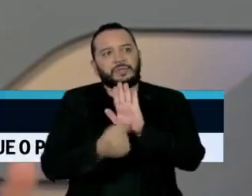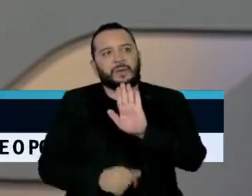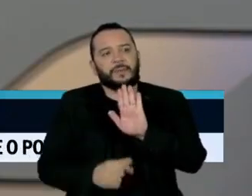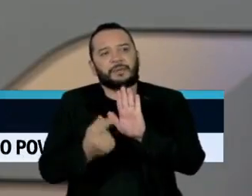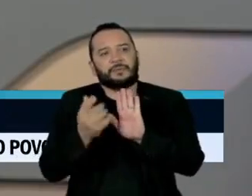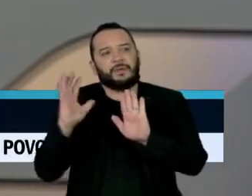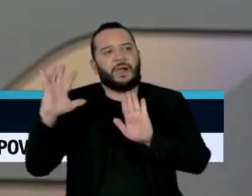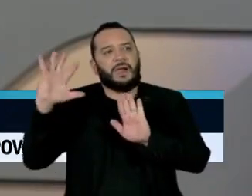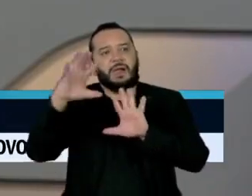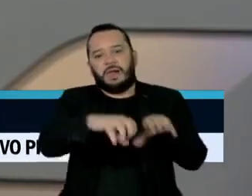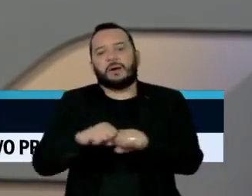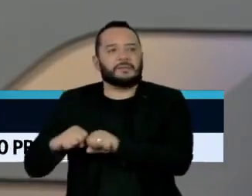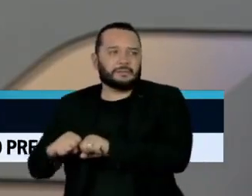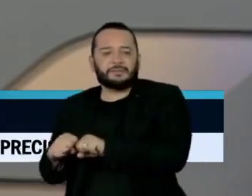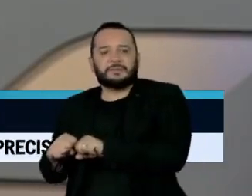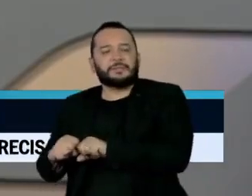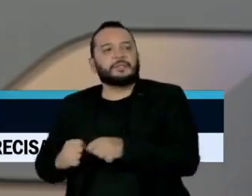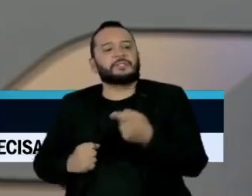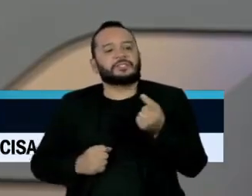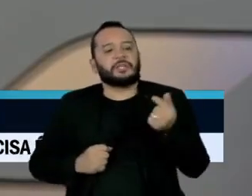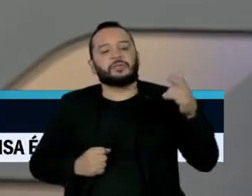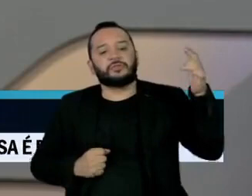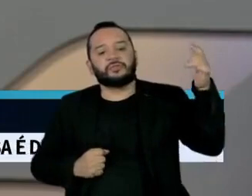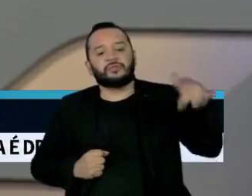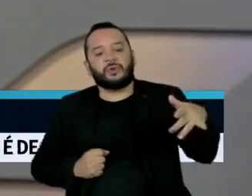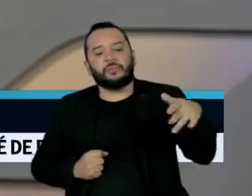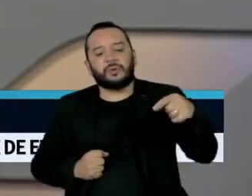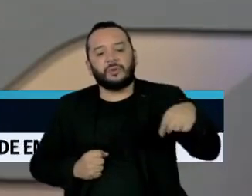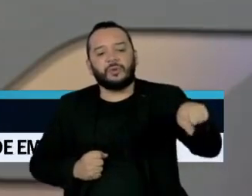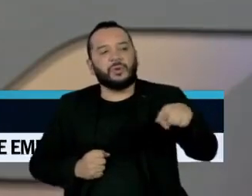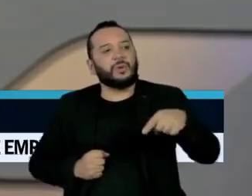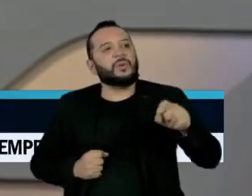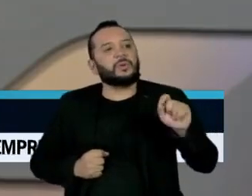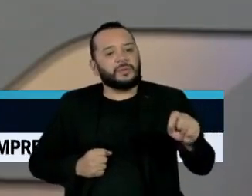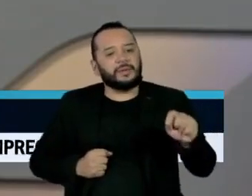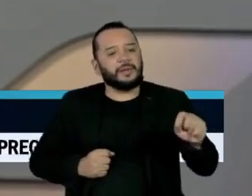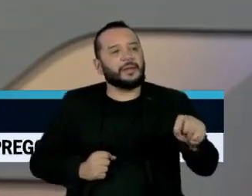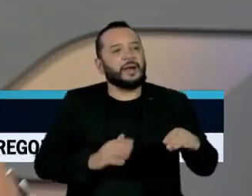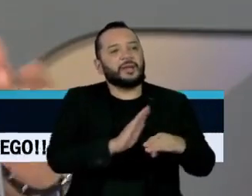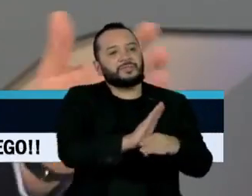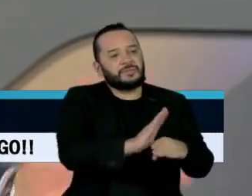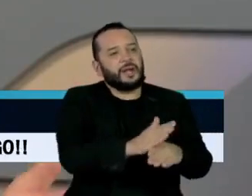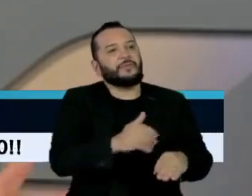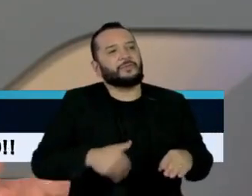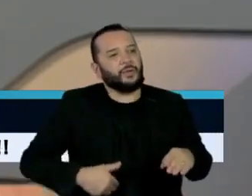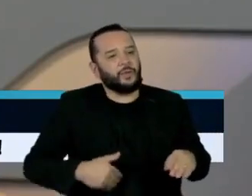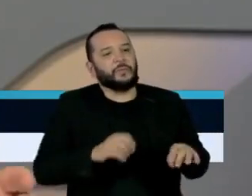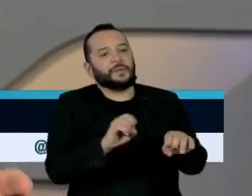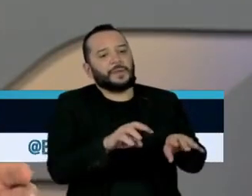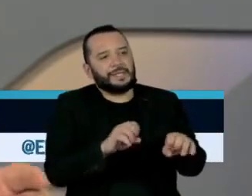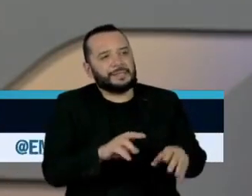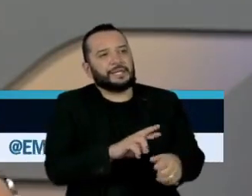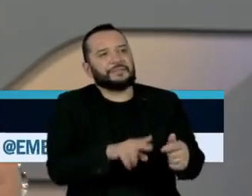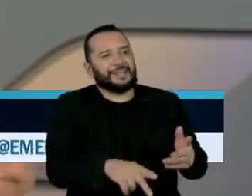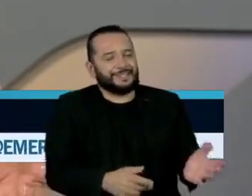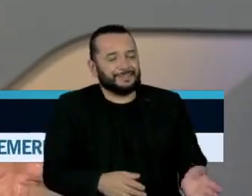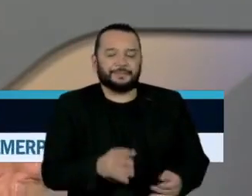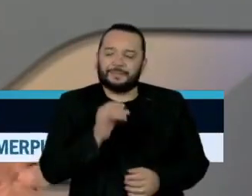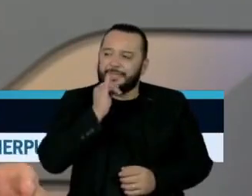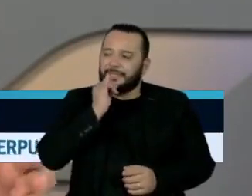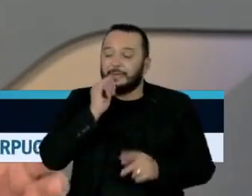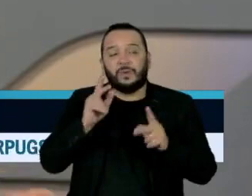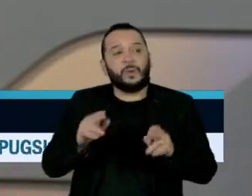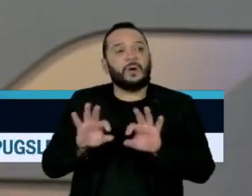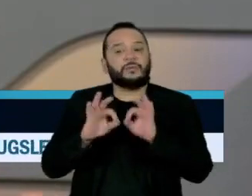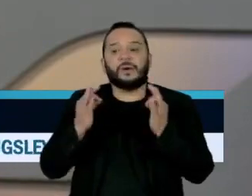público e menos recursos, então ficaram exatamente para essas questões cruciais. É como numa família onde você tem um pai